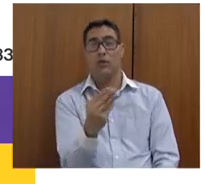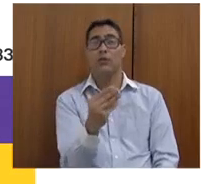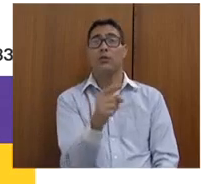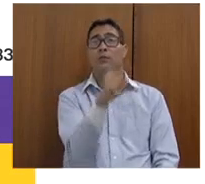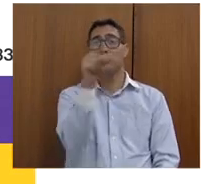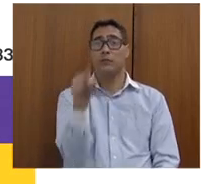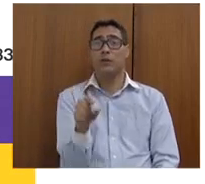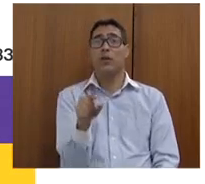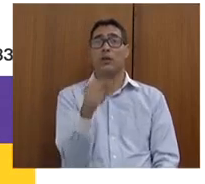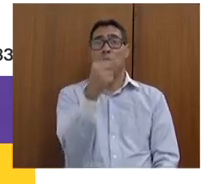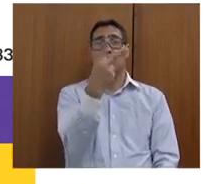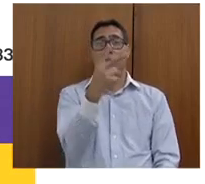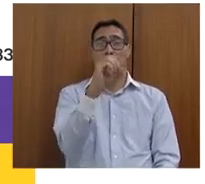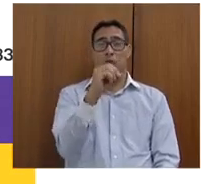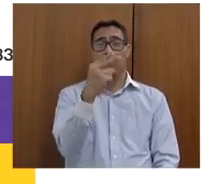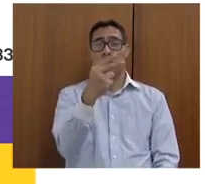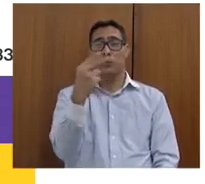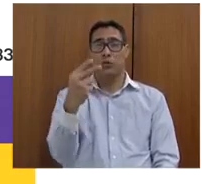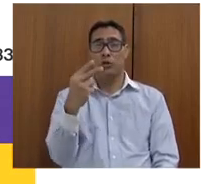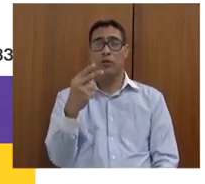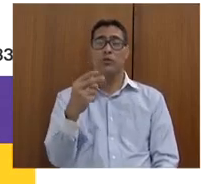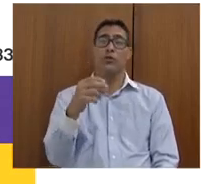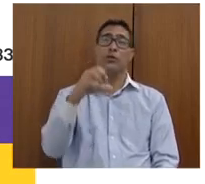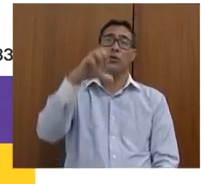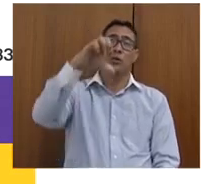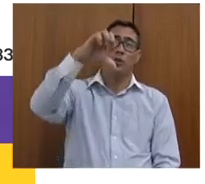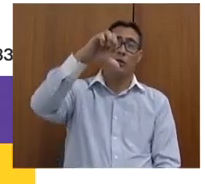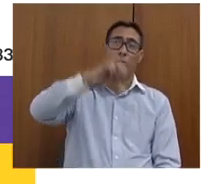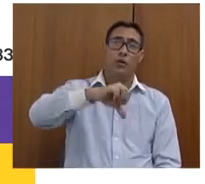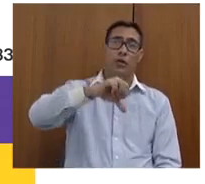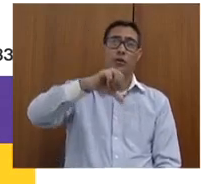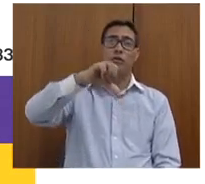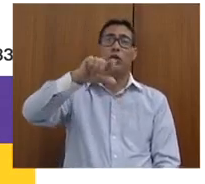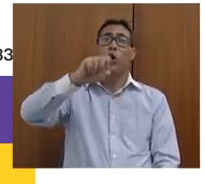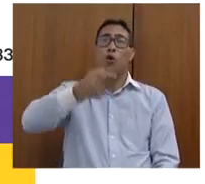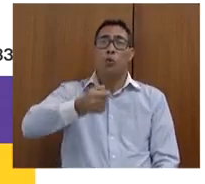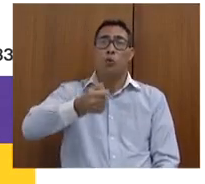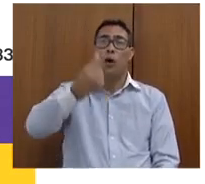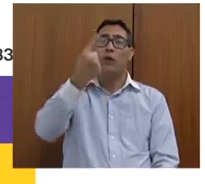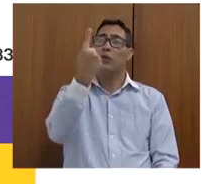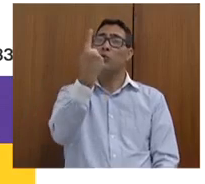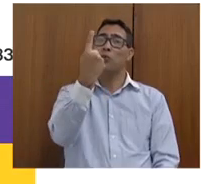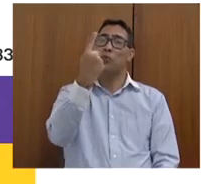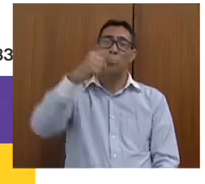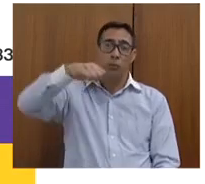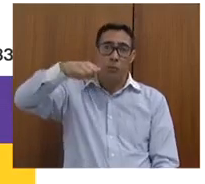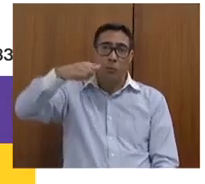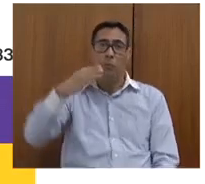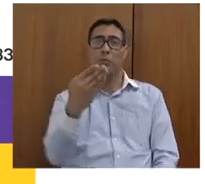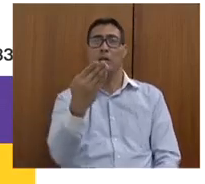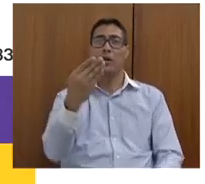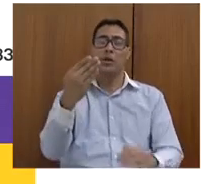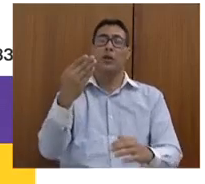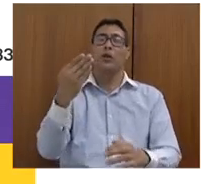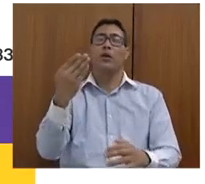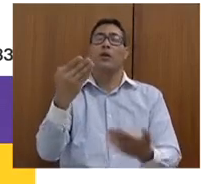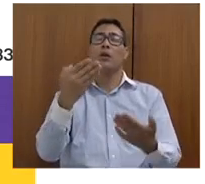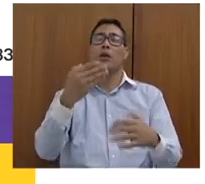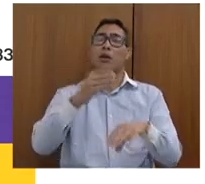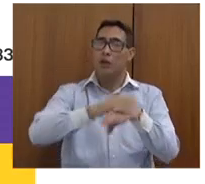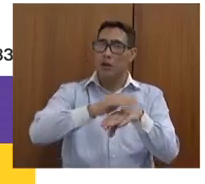nós investimos 898 milhões quase 1 milhão nas universidades estaduais